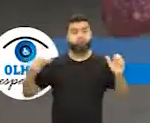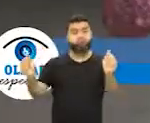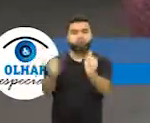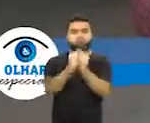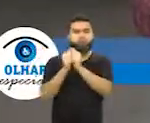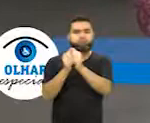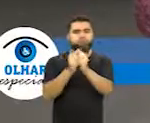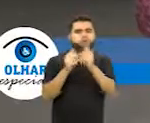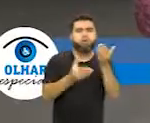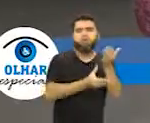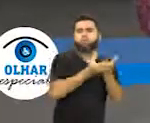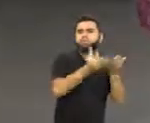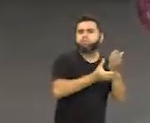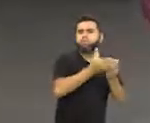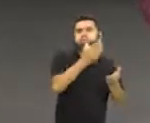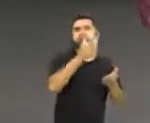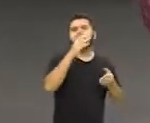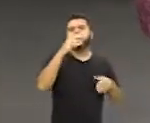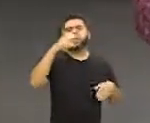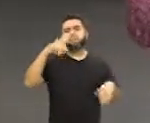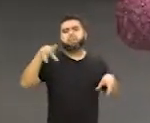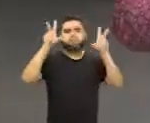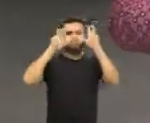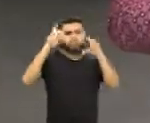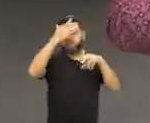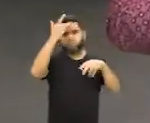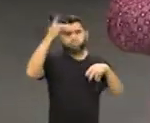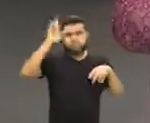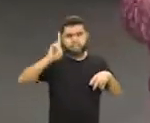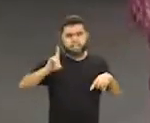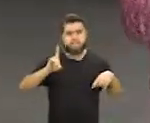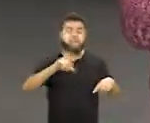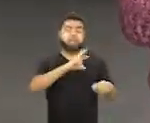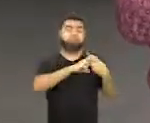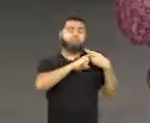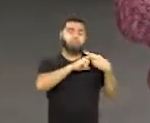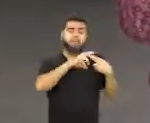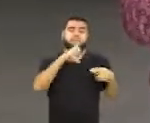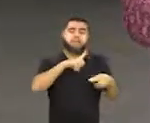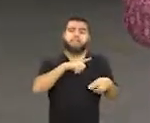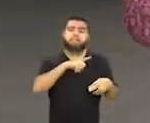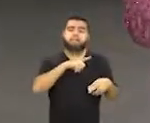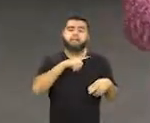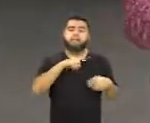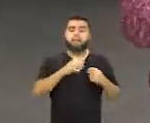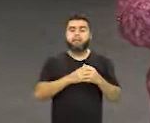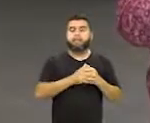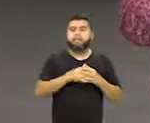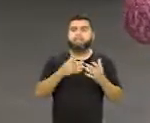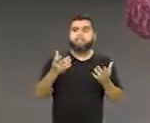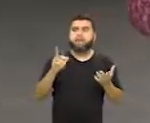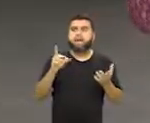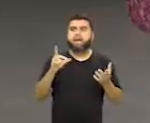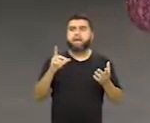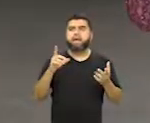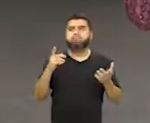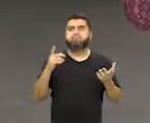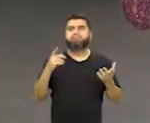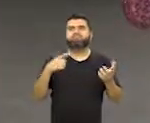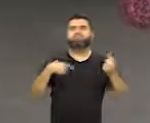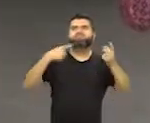intersetorial, o Conselho Municipal para assunto dos direitos da pessoa com deficiência, ele tem essa responsabilidade, né? A